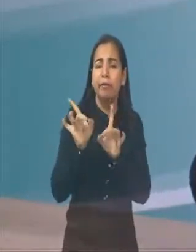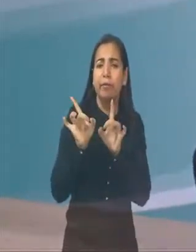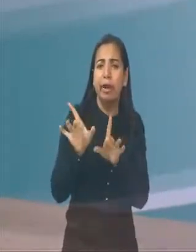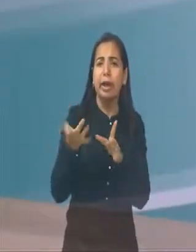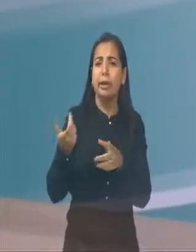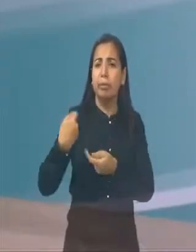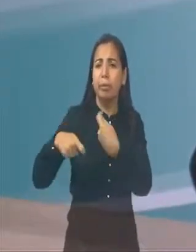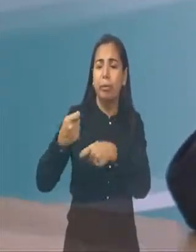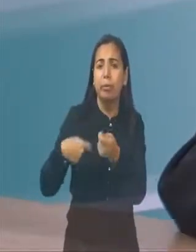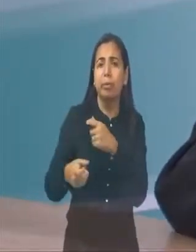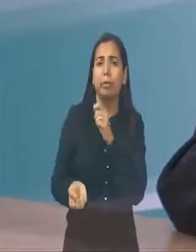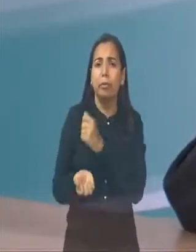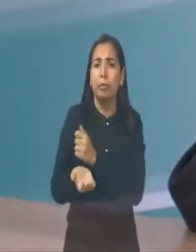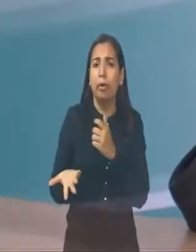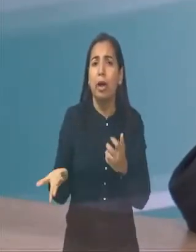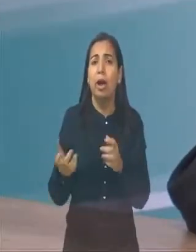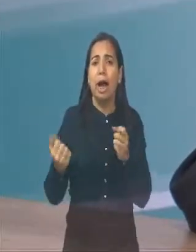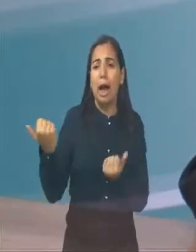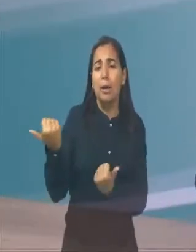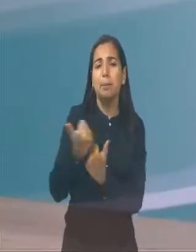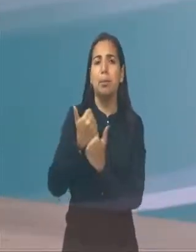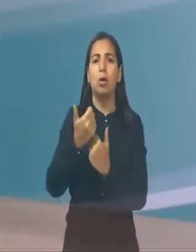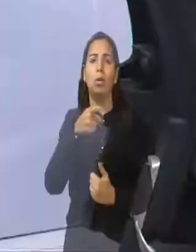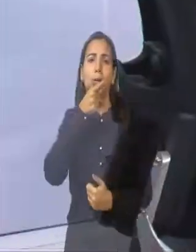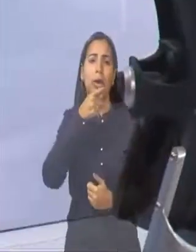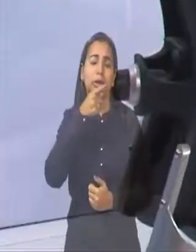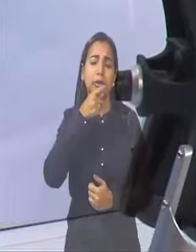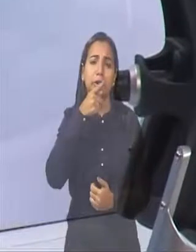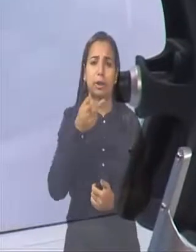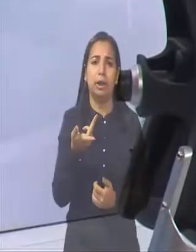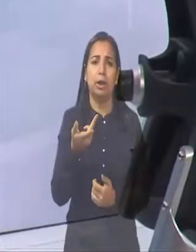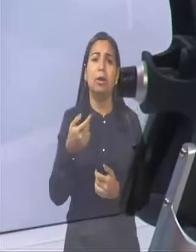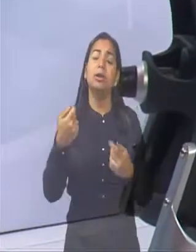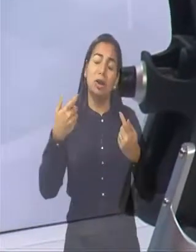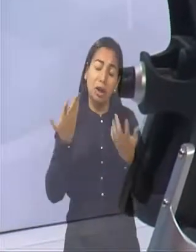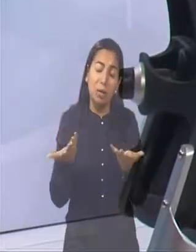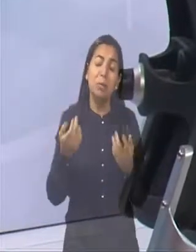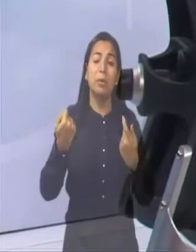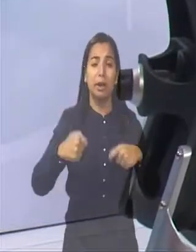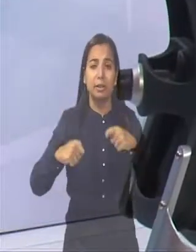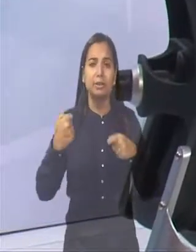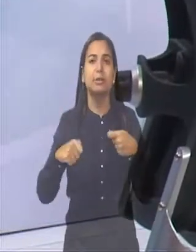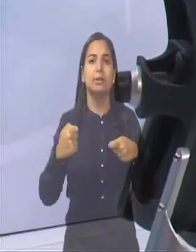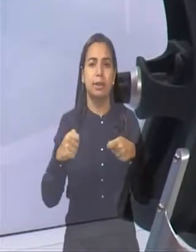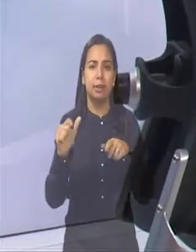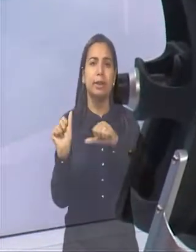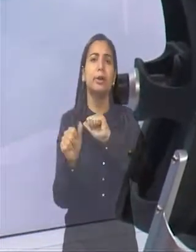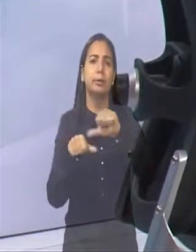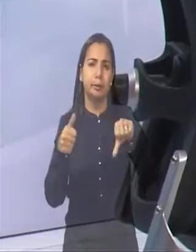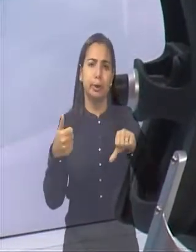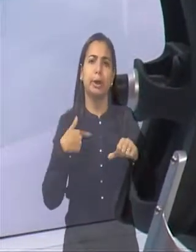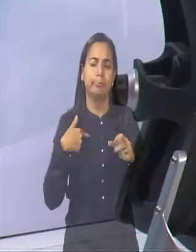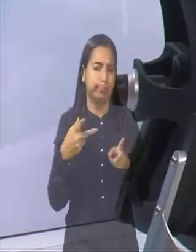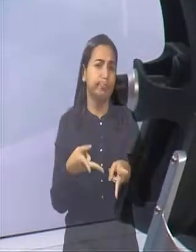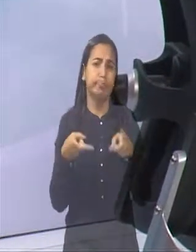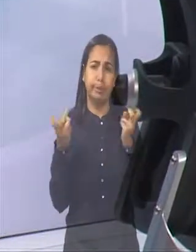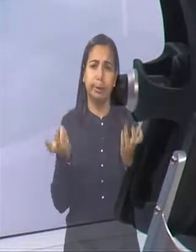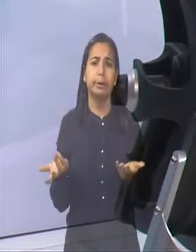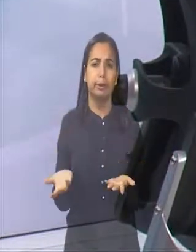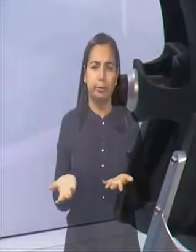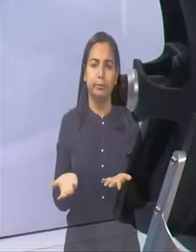apoio partidário, faz de tudo mais um pouco. Precisa mudar, a meu ver. Caça fundo partidário,